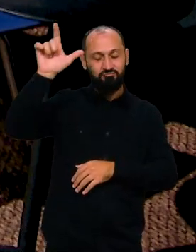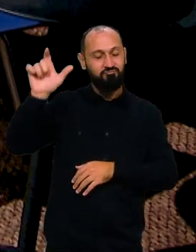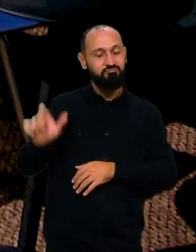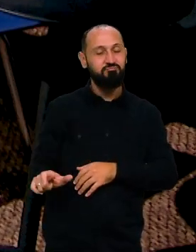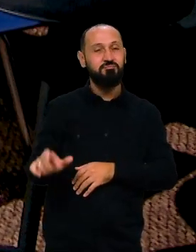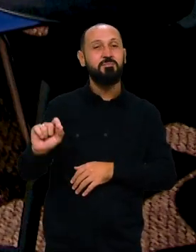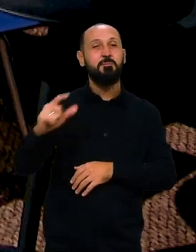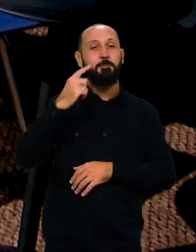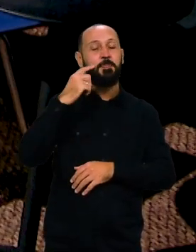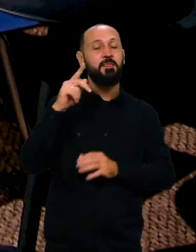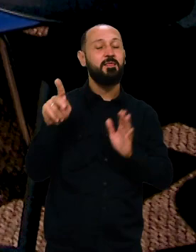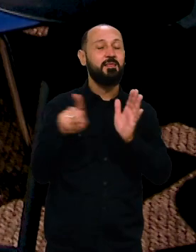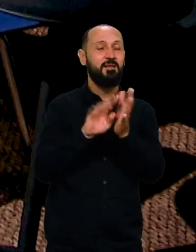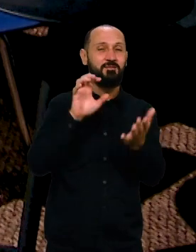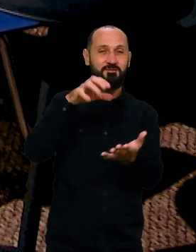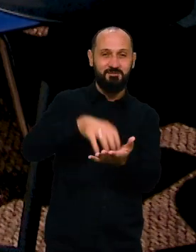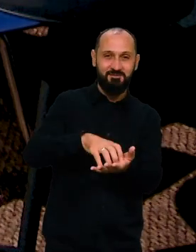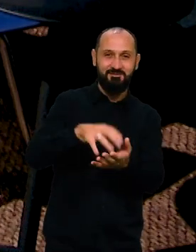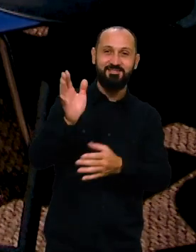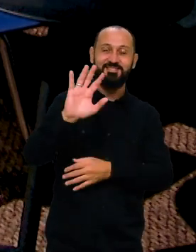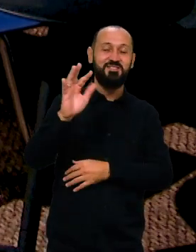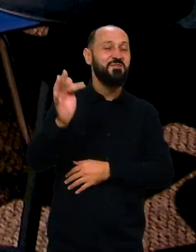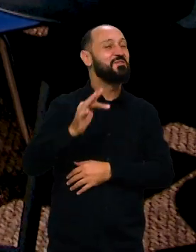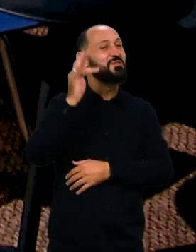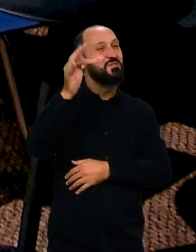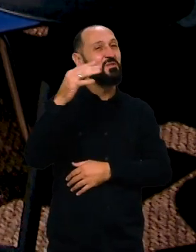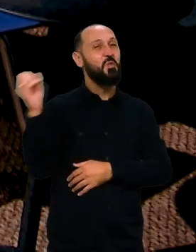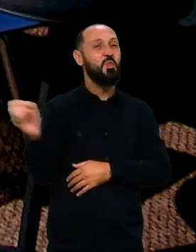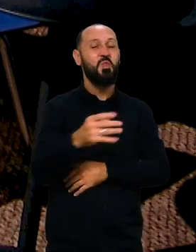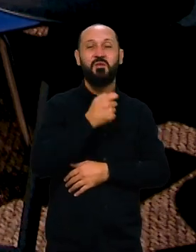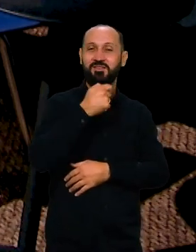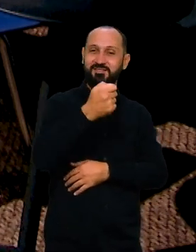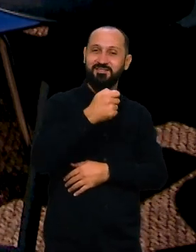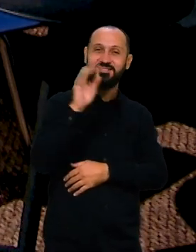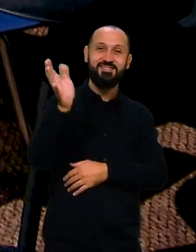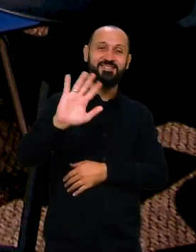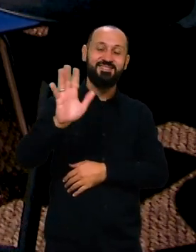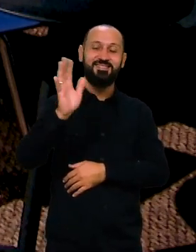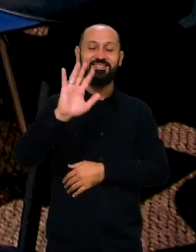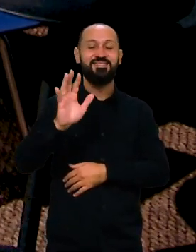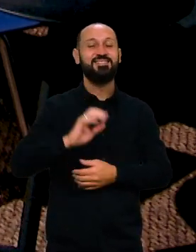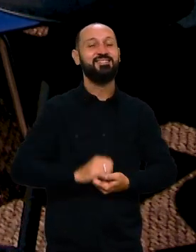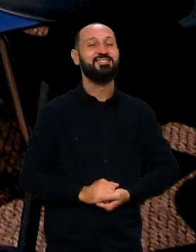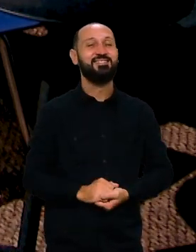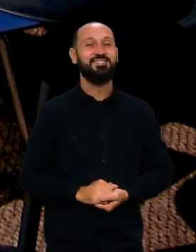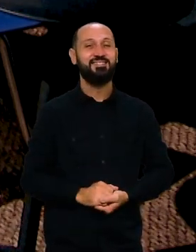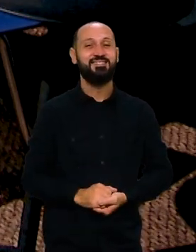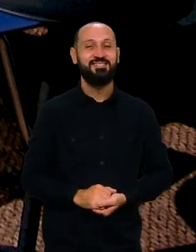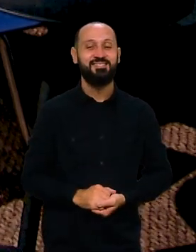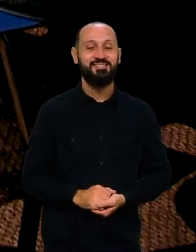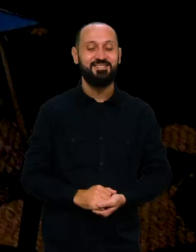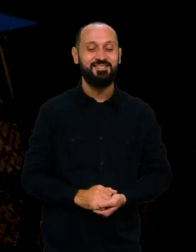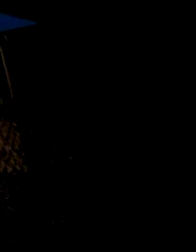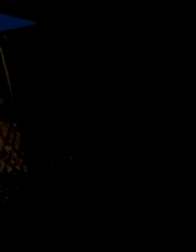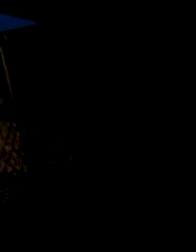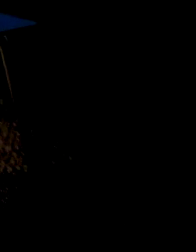Pereira, diretor-presidente da Fundect. Voltamos numa próxima edição com um novo entrevistado. Até a próxima. Tchau, tchau.